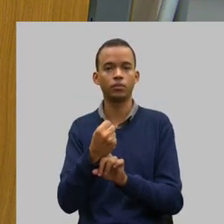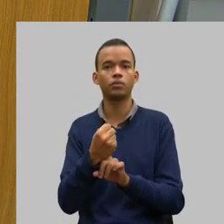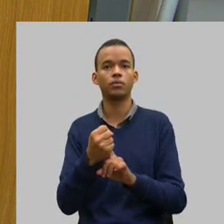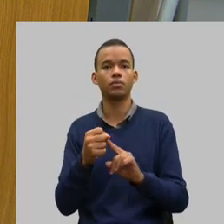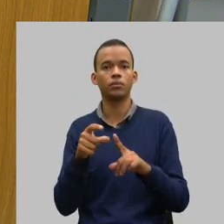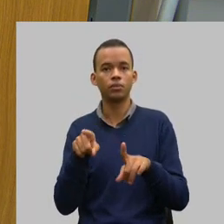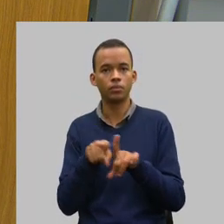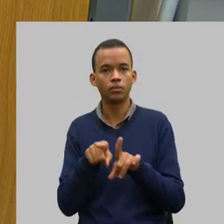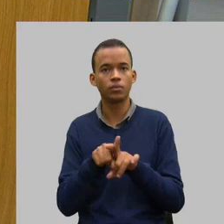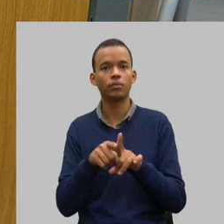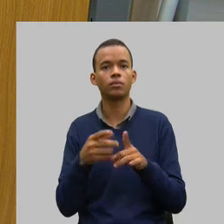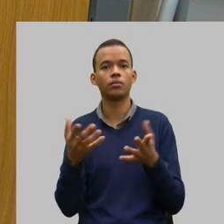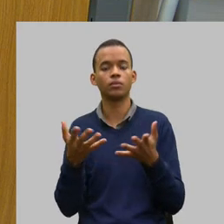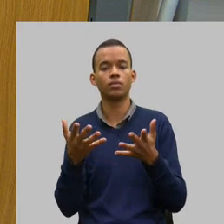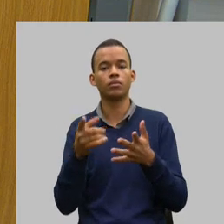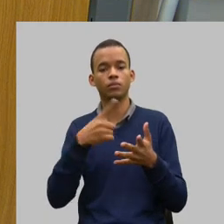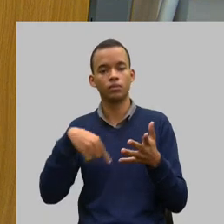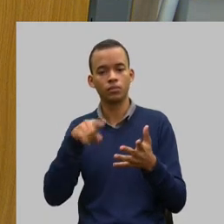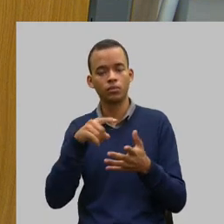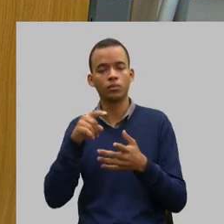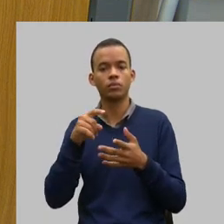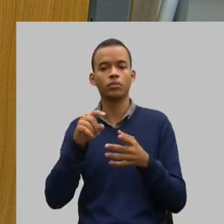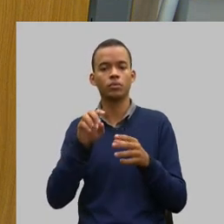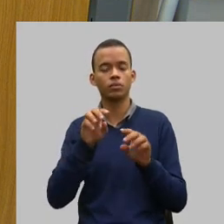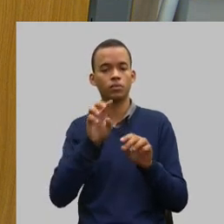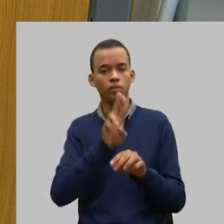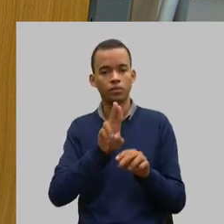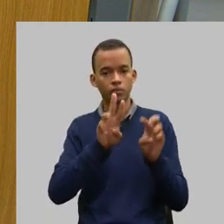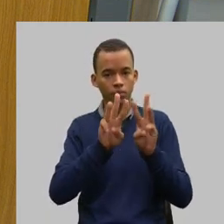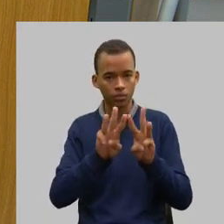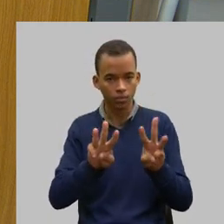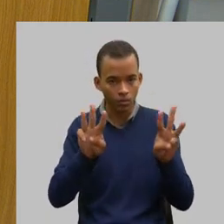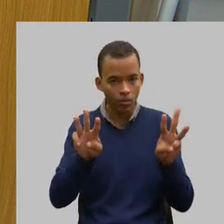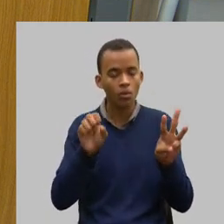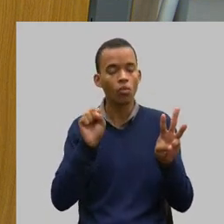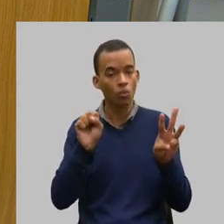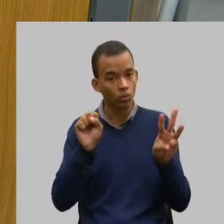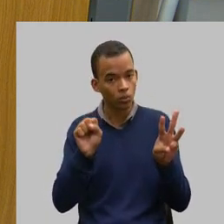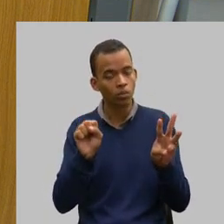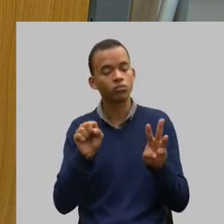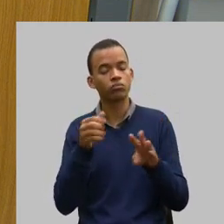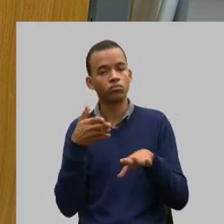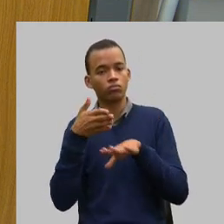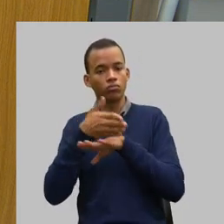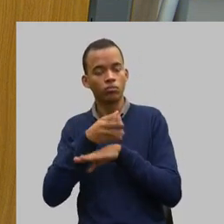receber conteúdo exclusivo sobre as reuniões no seu